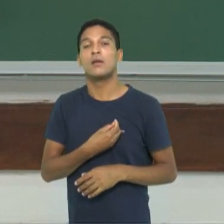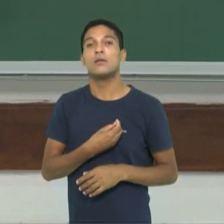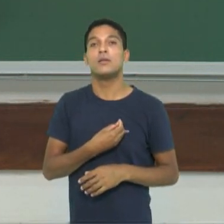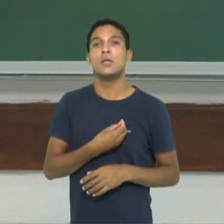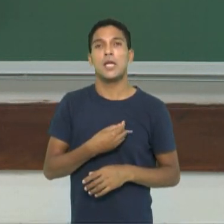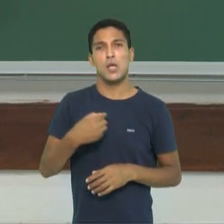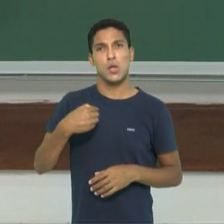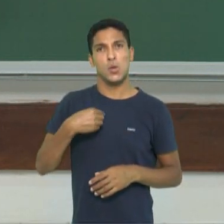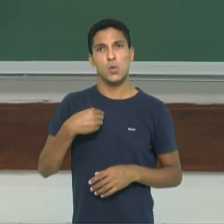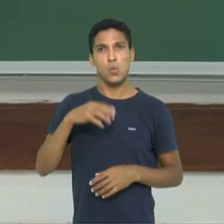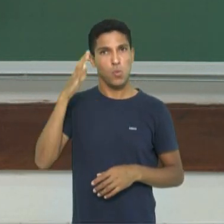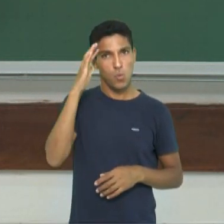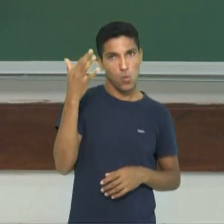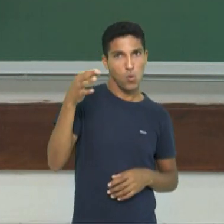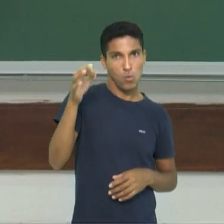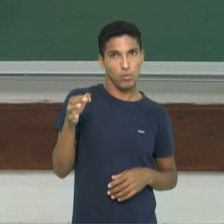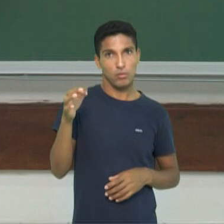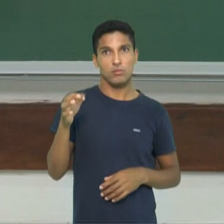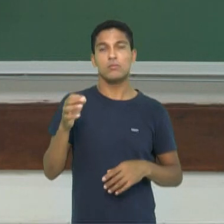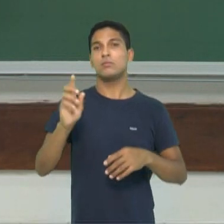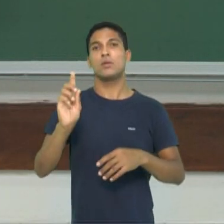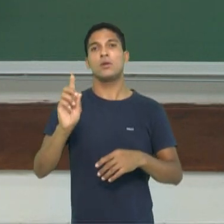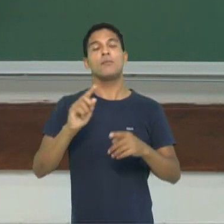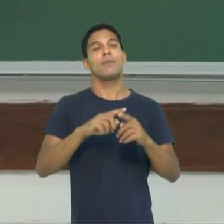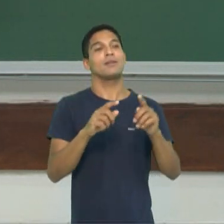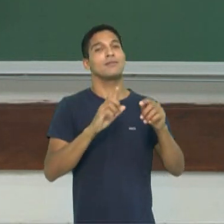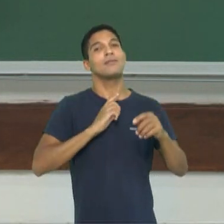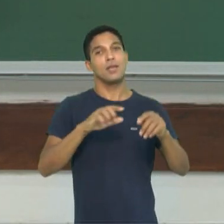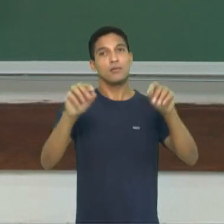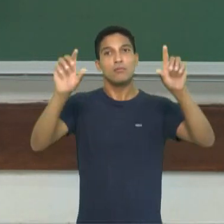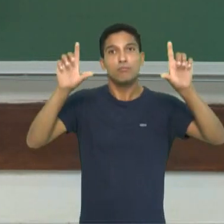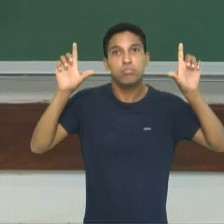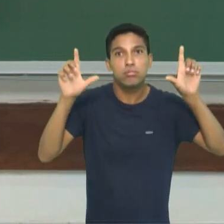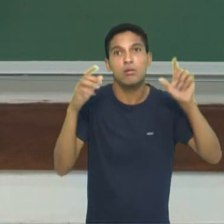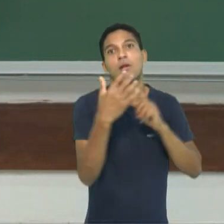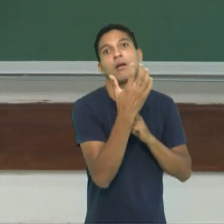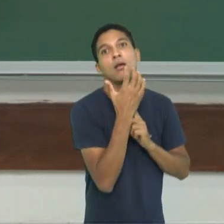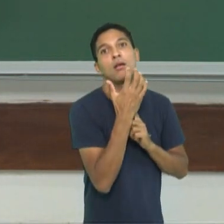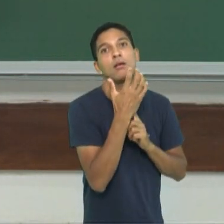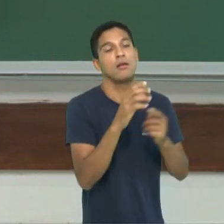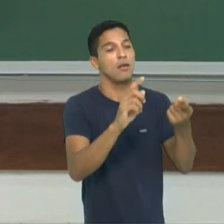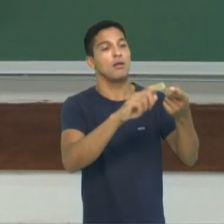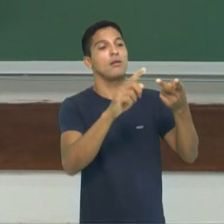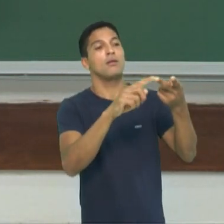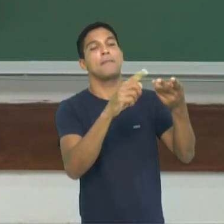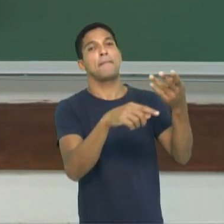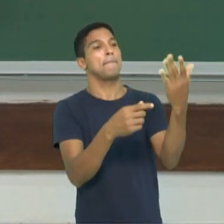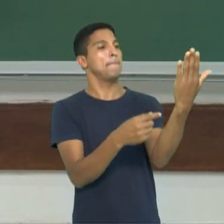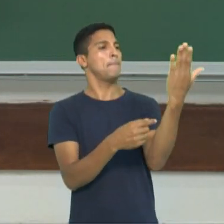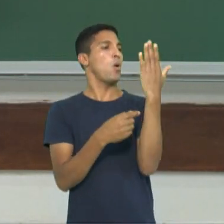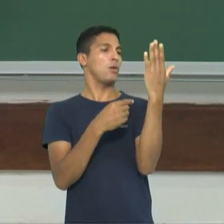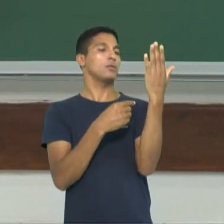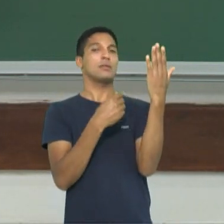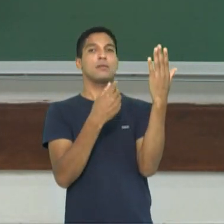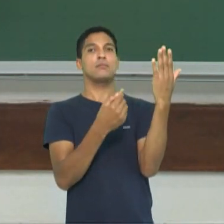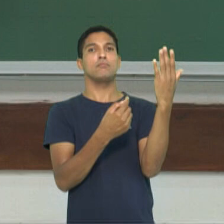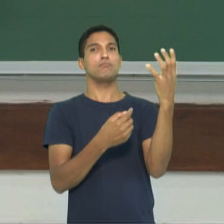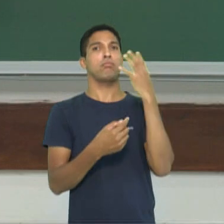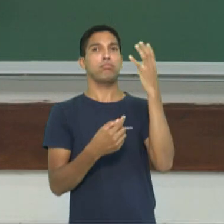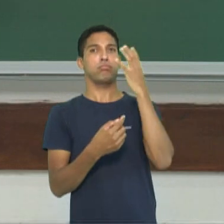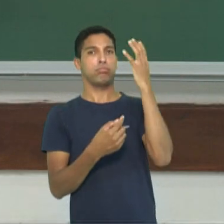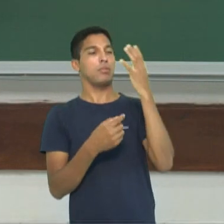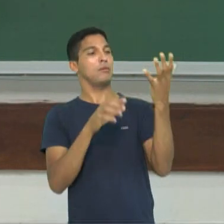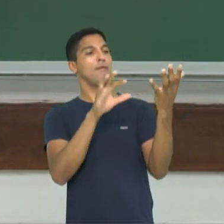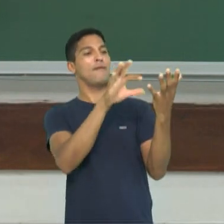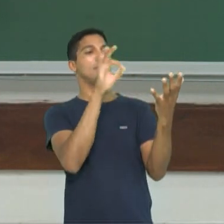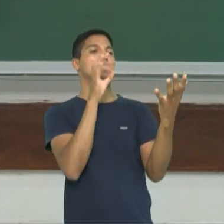decisão próprio, mas está decidindo através de outras situações, né, que não envolvem você,